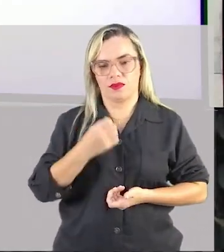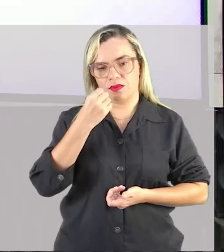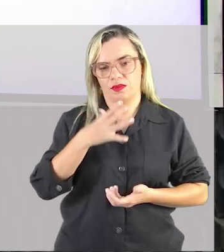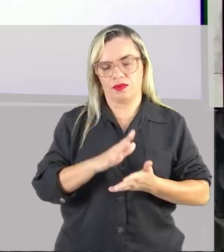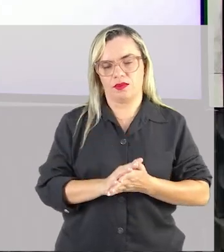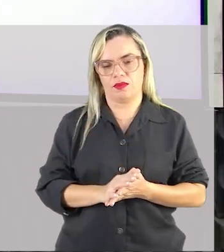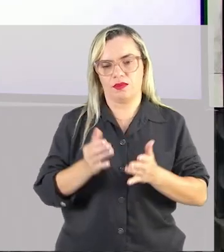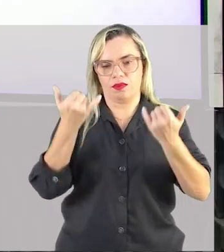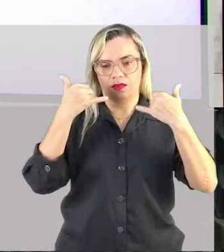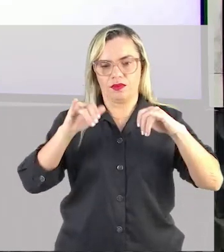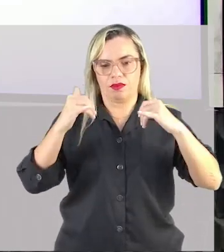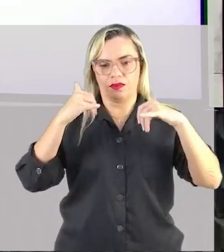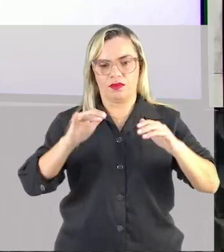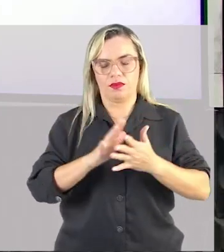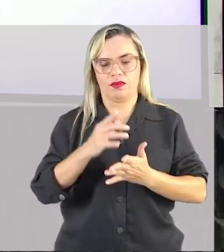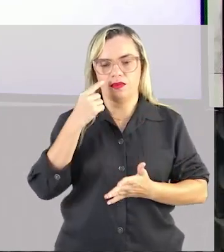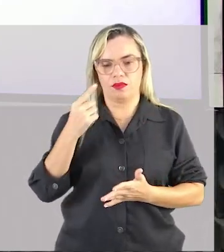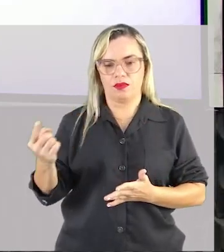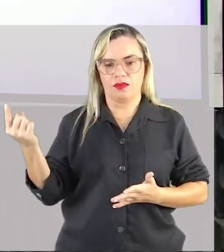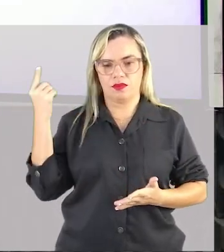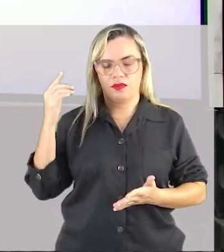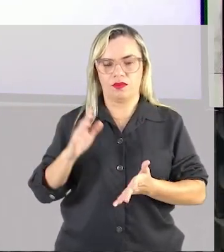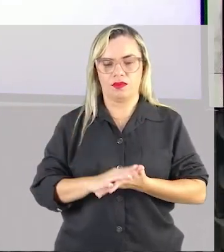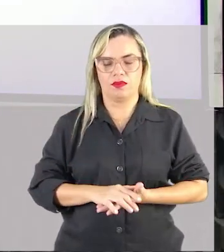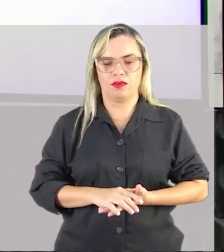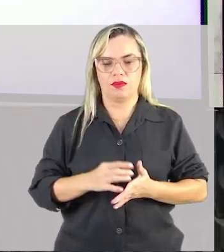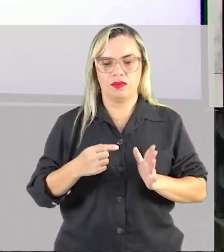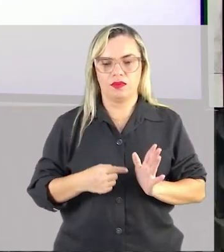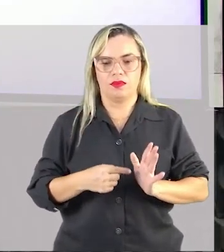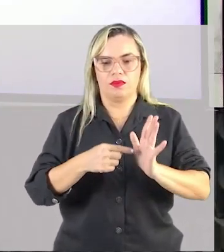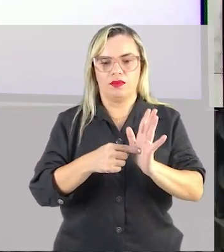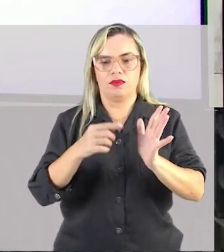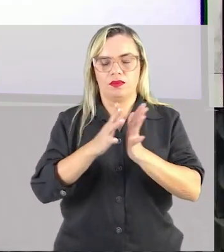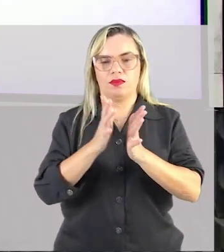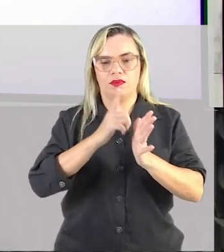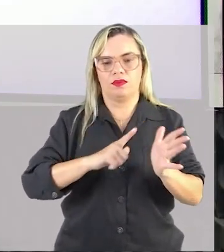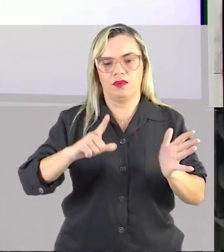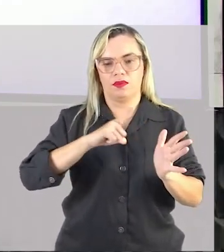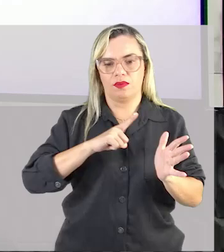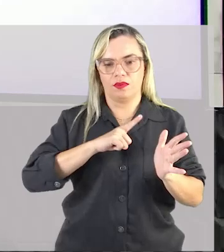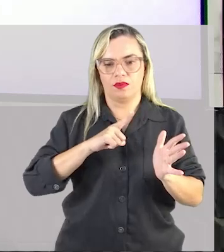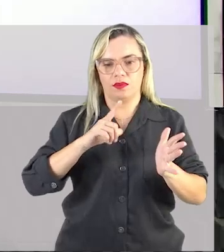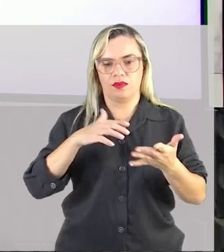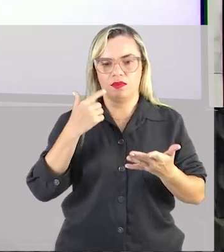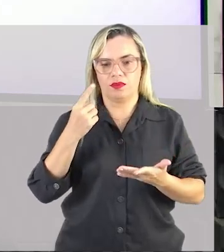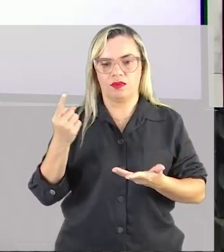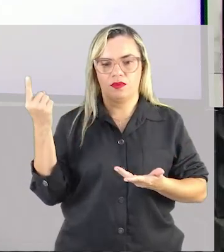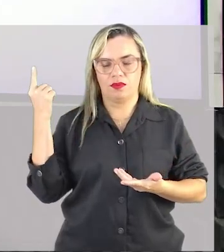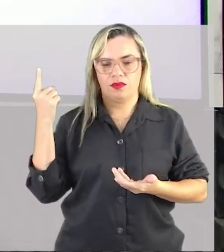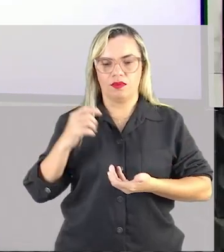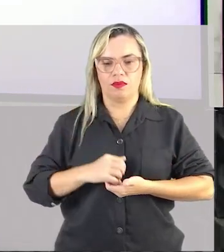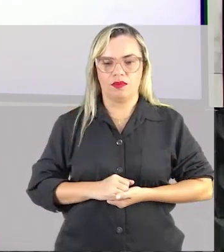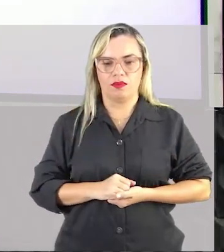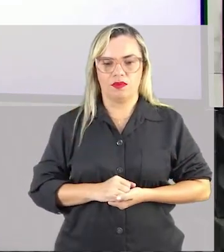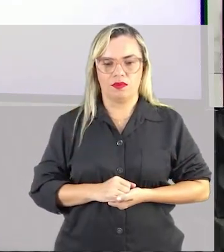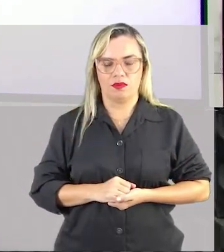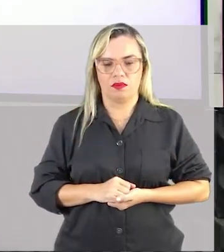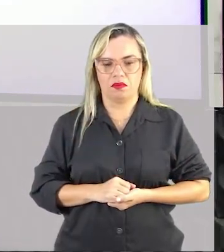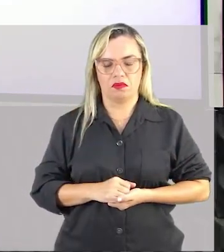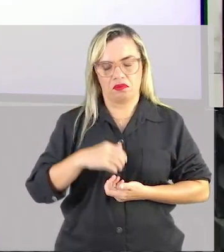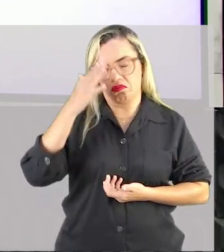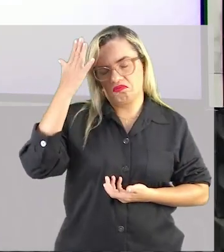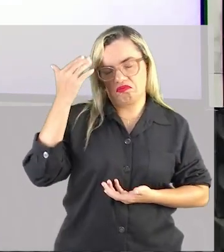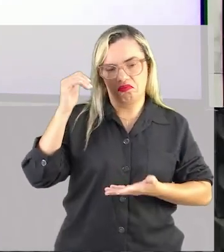outra campanha publicitária, tá? Que a gente aborda aqui. Observe que tem de Xangola, Binungulancha, tá? Eu não sei